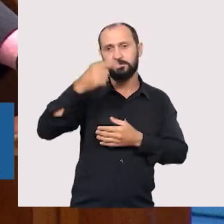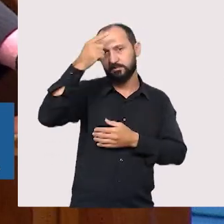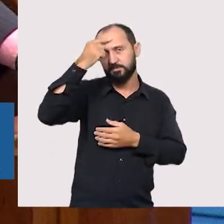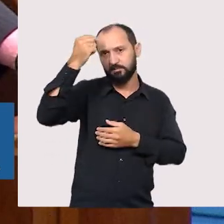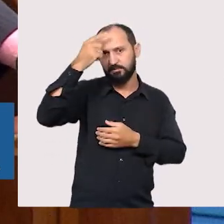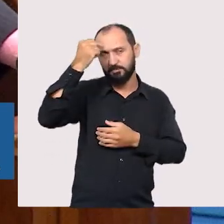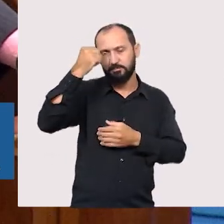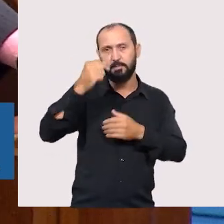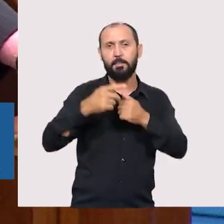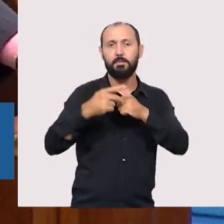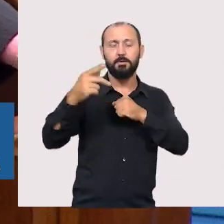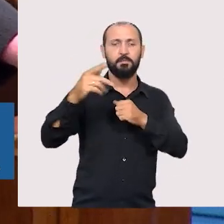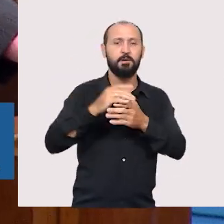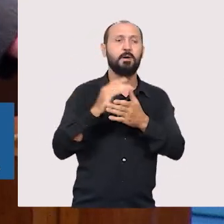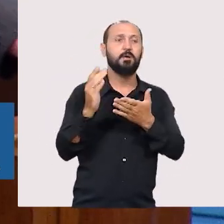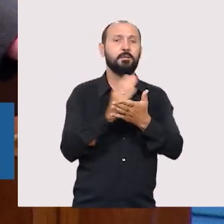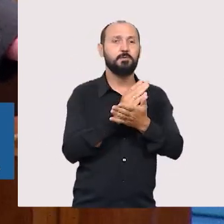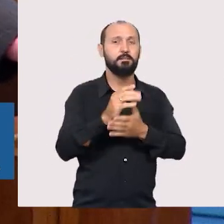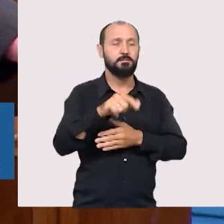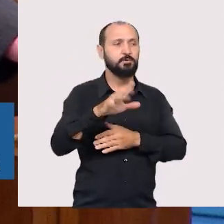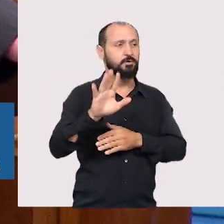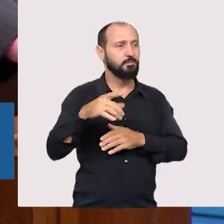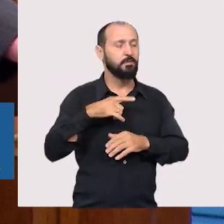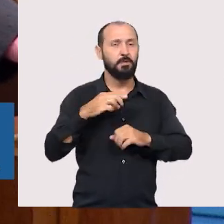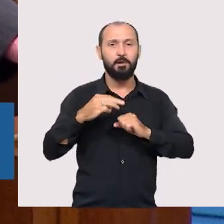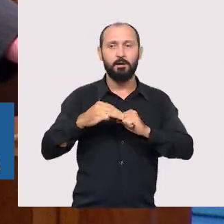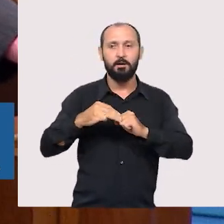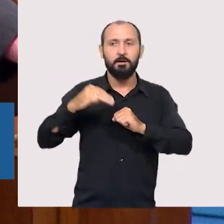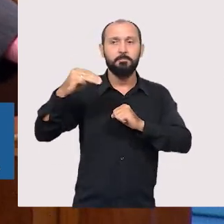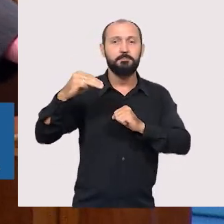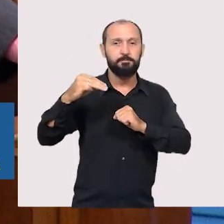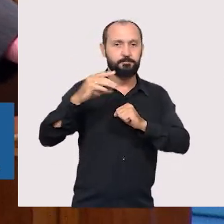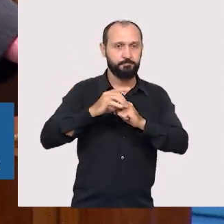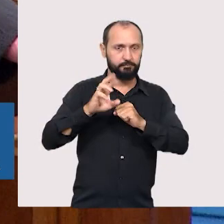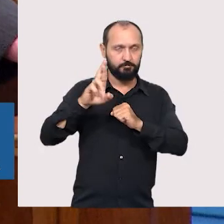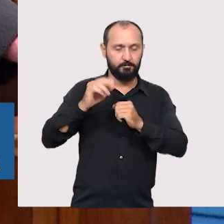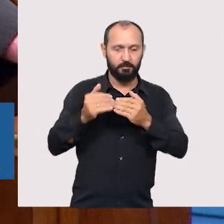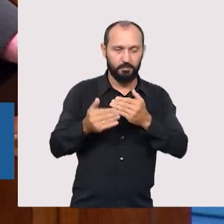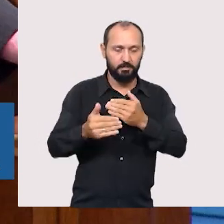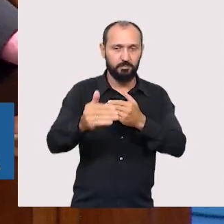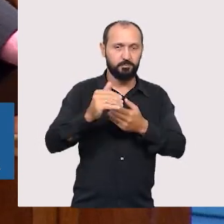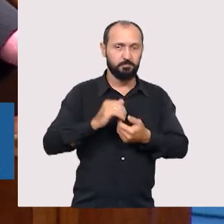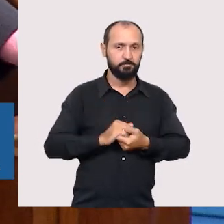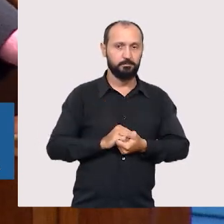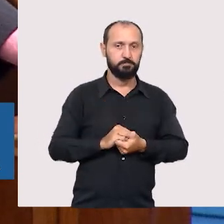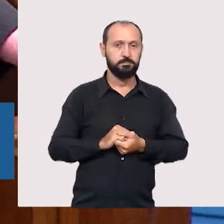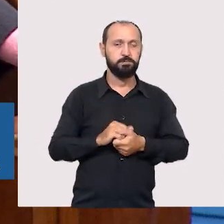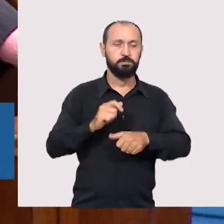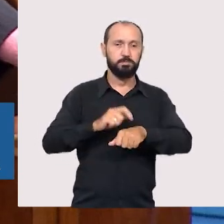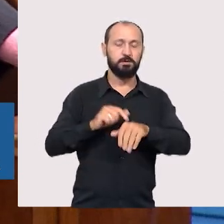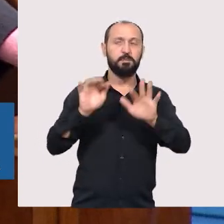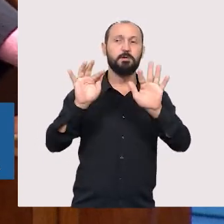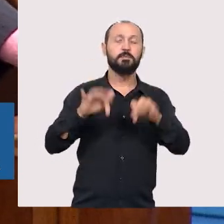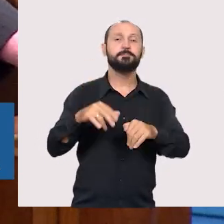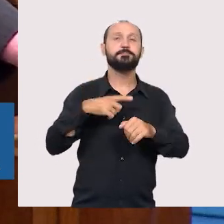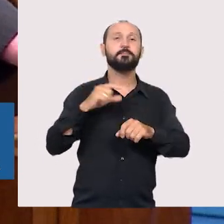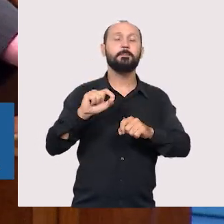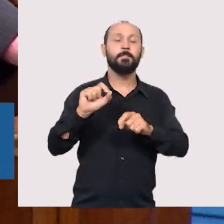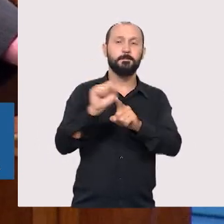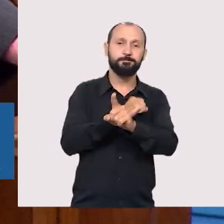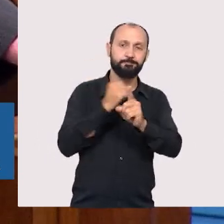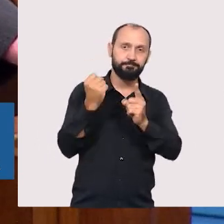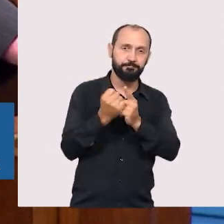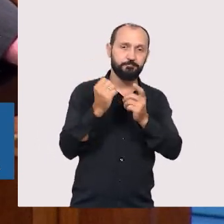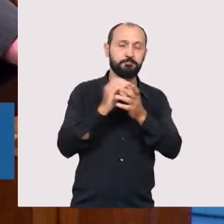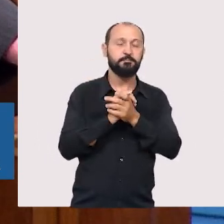militar. Ter nível superior, sendo a maioria pós-graduado, temos alguns conselheiros até mesmo com mestrado e com doutorado em andamento. E, ao